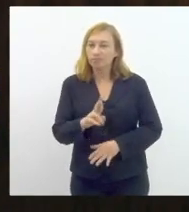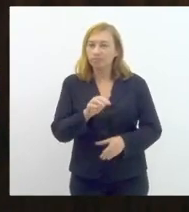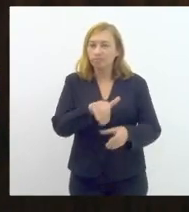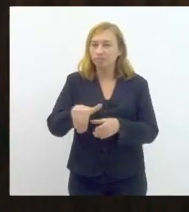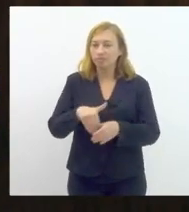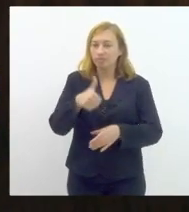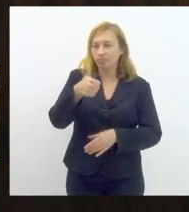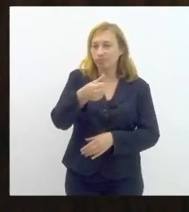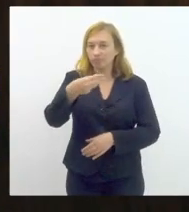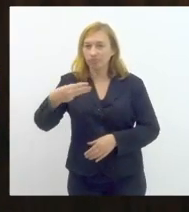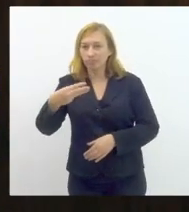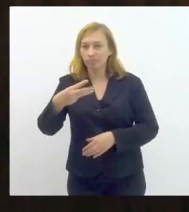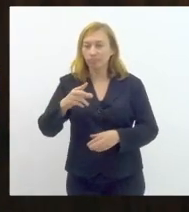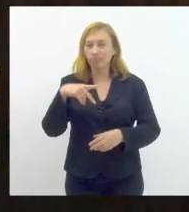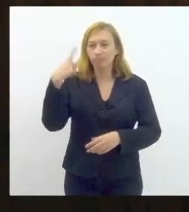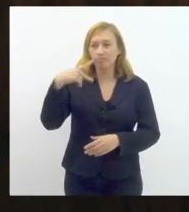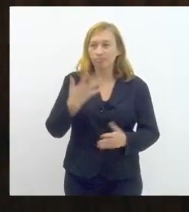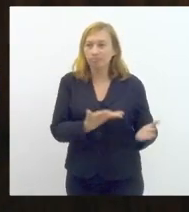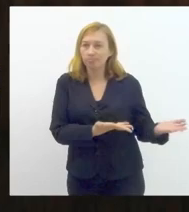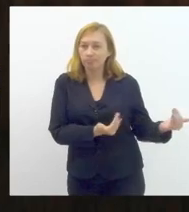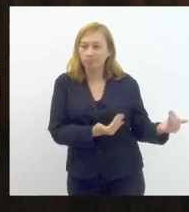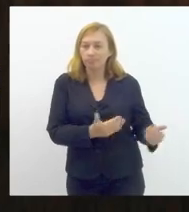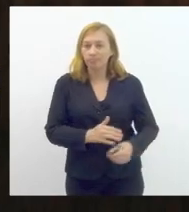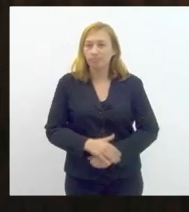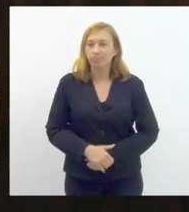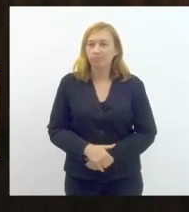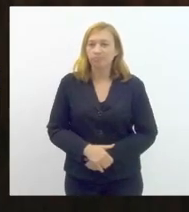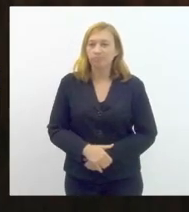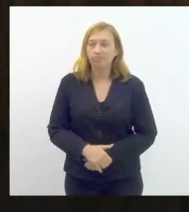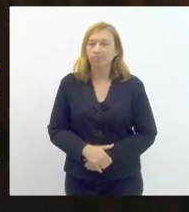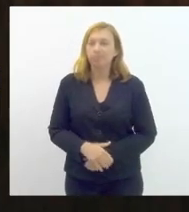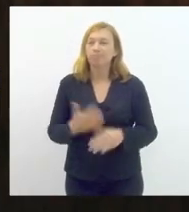da 13ª edição do Parlamento Juvenil.